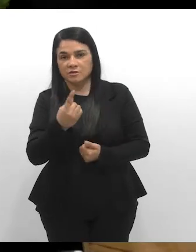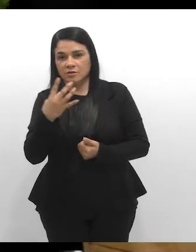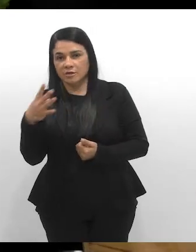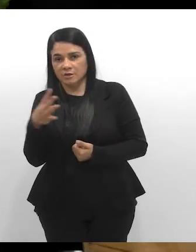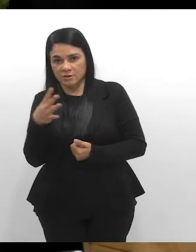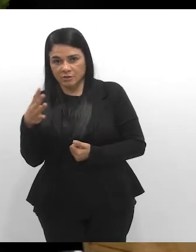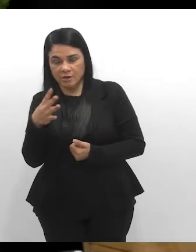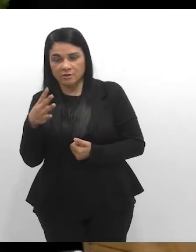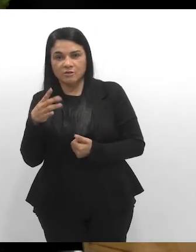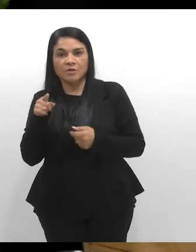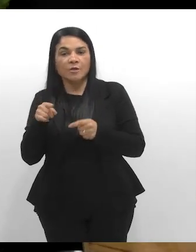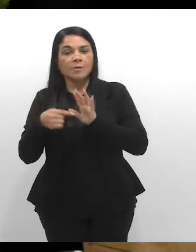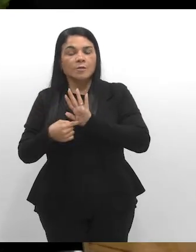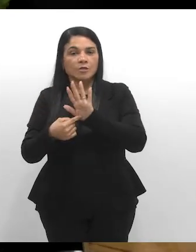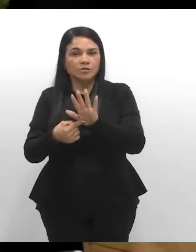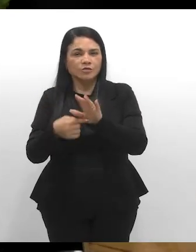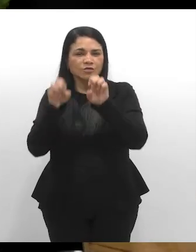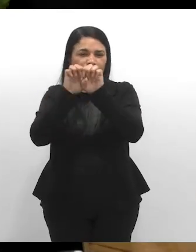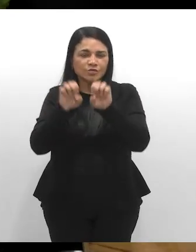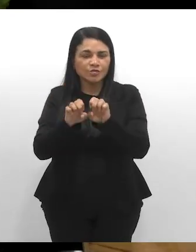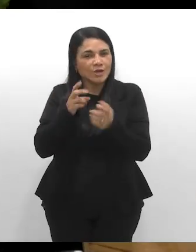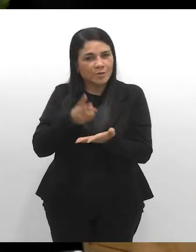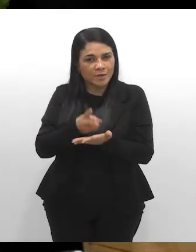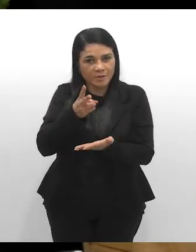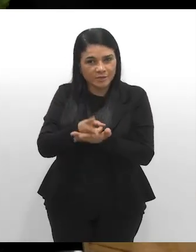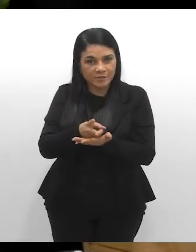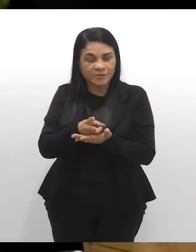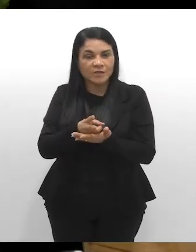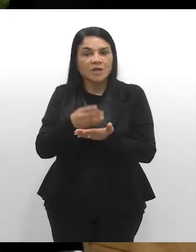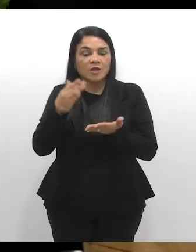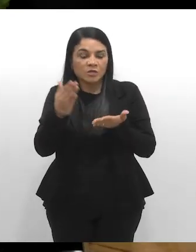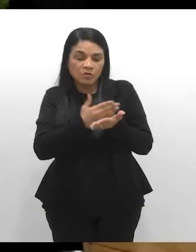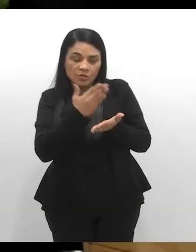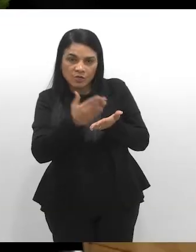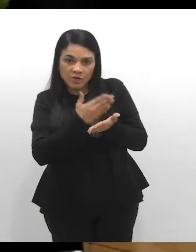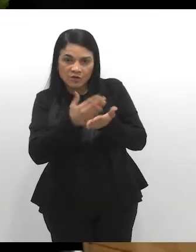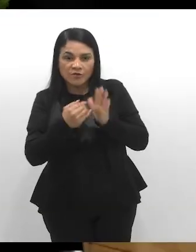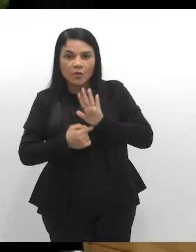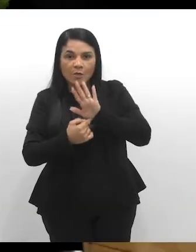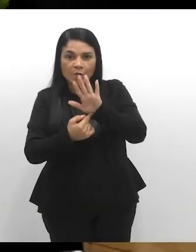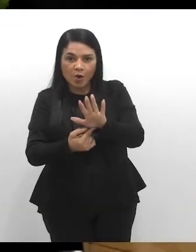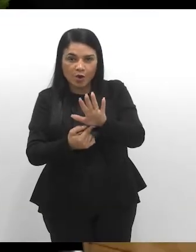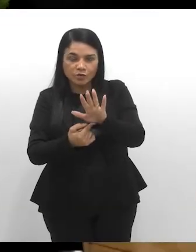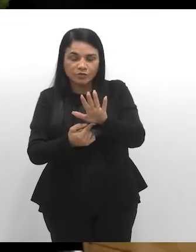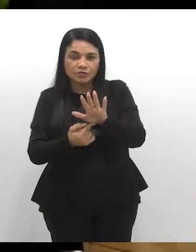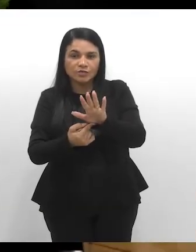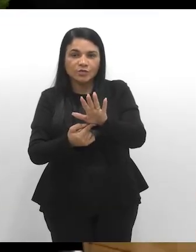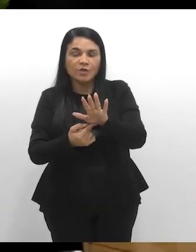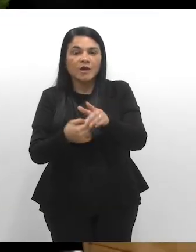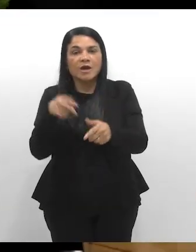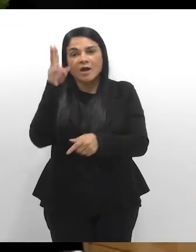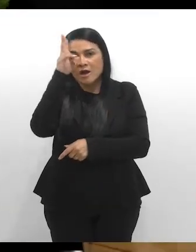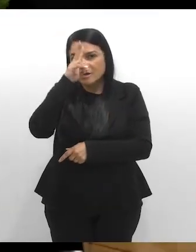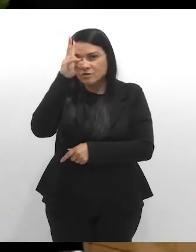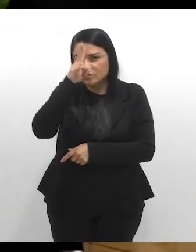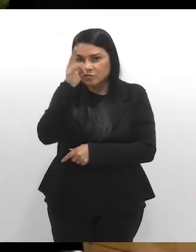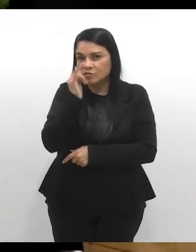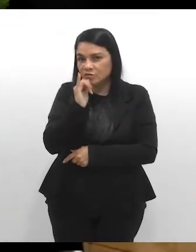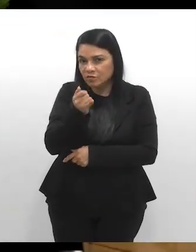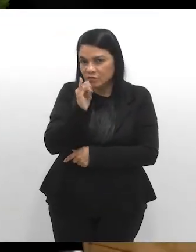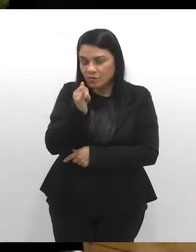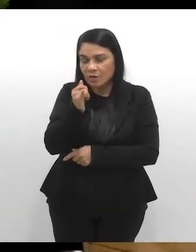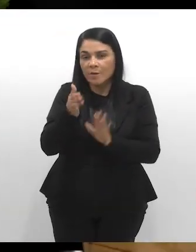da segurança pública que manteve, de certa forma, essa estrutura. E no livro eu tento justamente combater